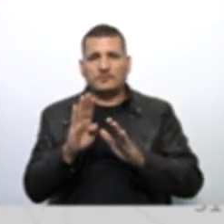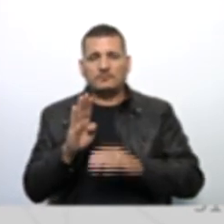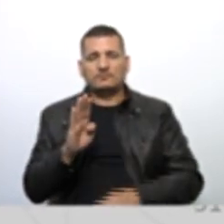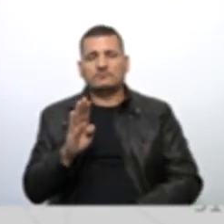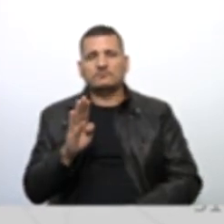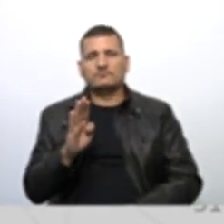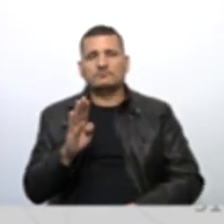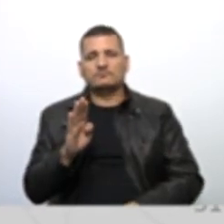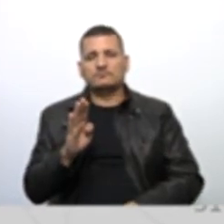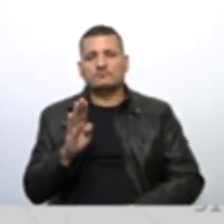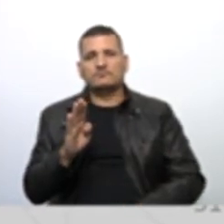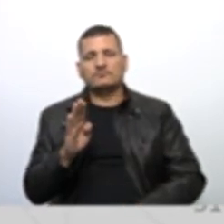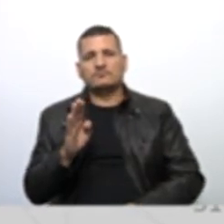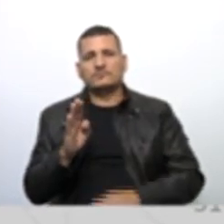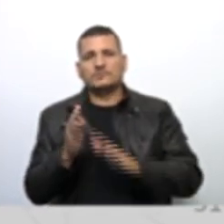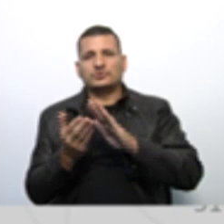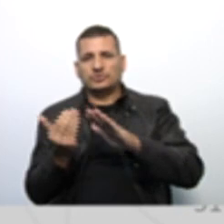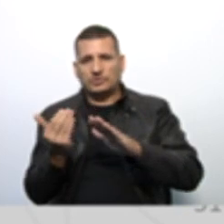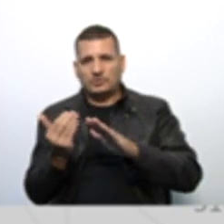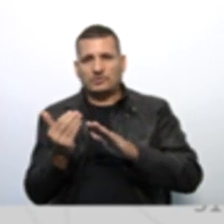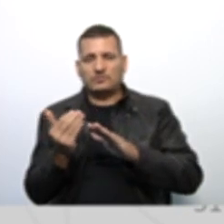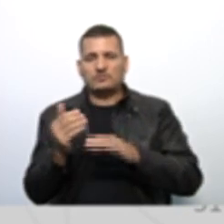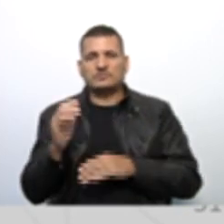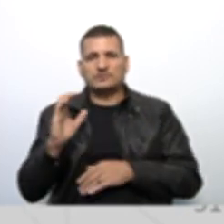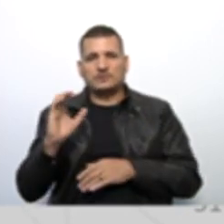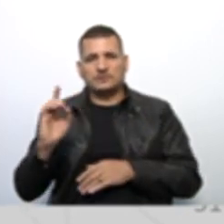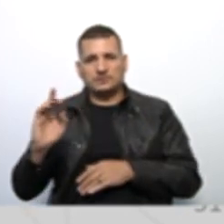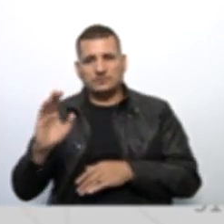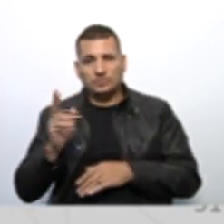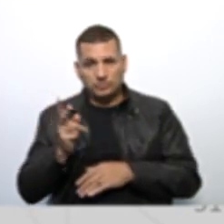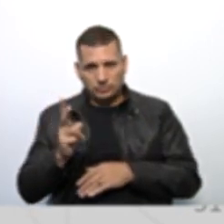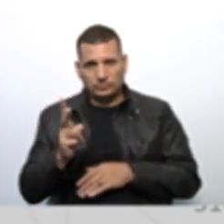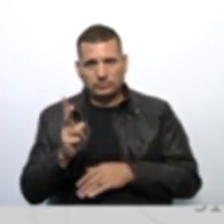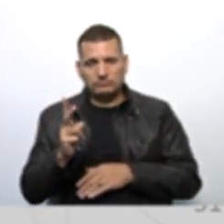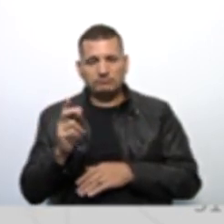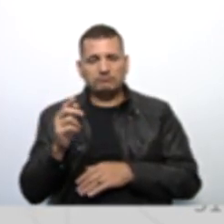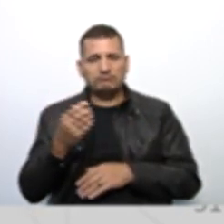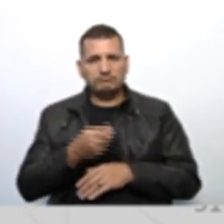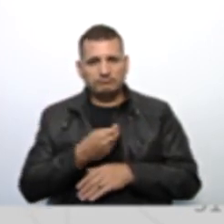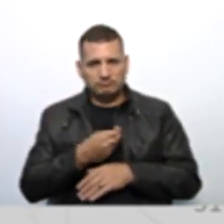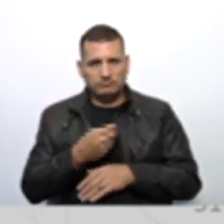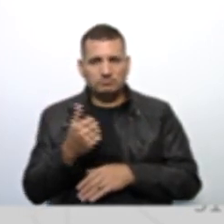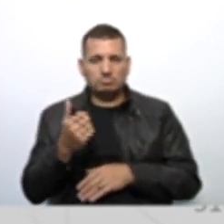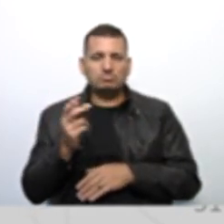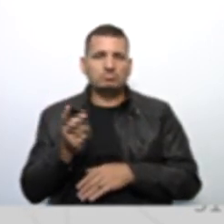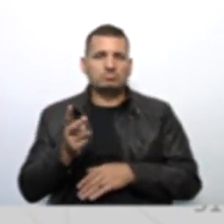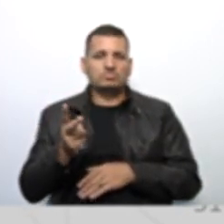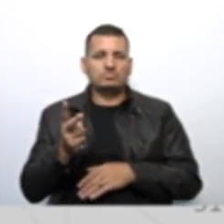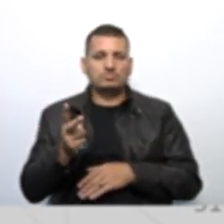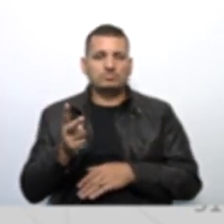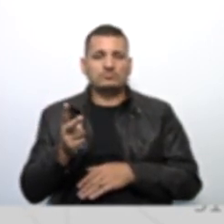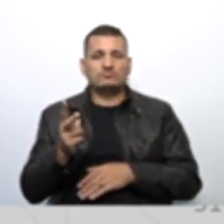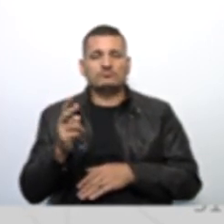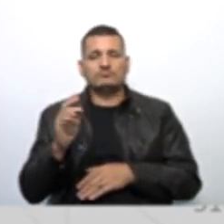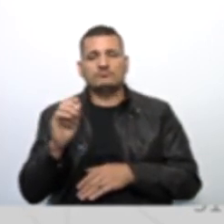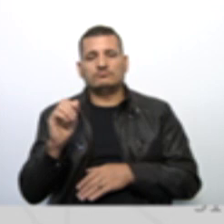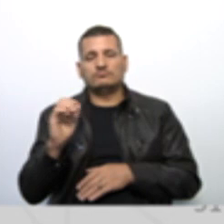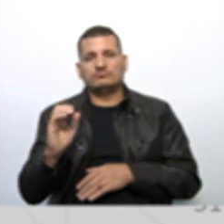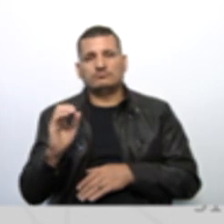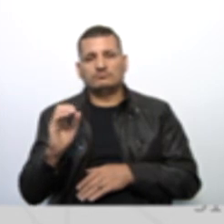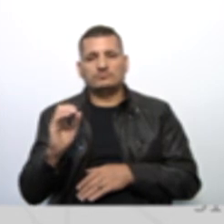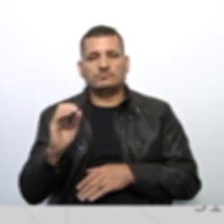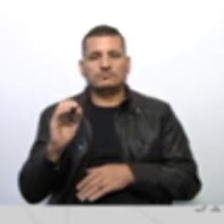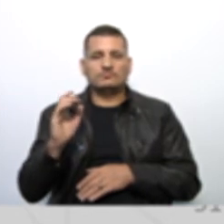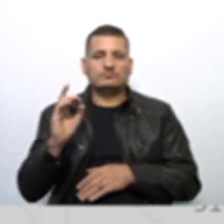daqui, o resto continua funcionando? Continua. Então, se eu percebi que a letra A continua funcionando, a letra C continua